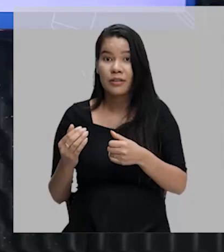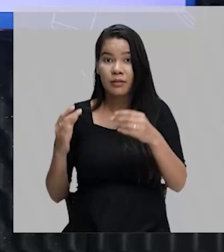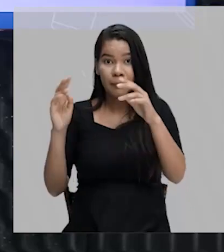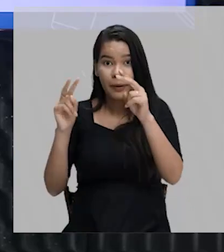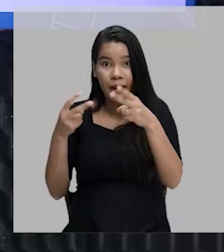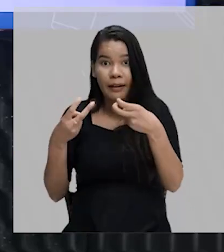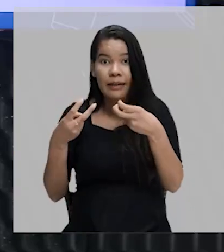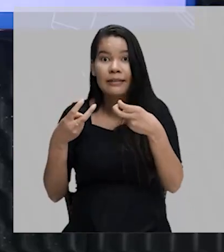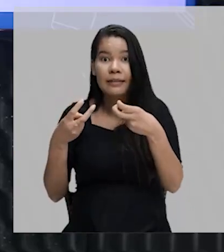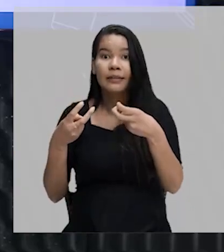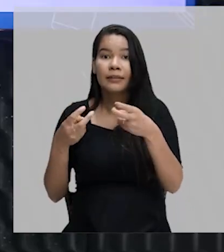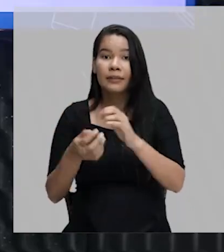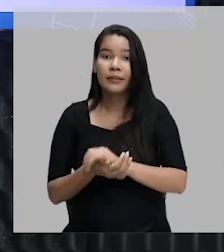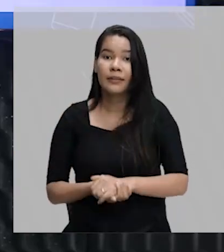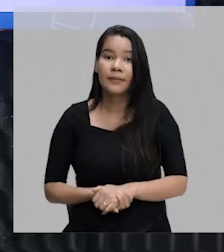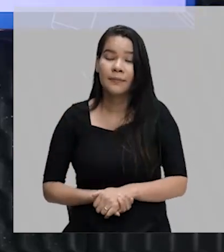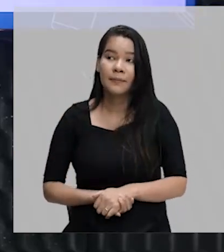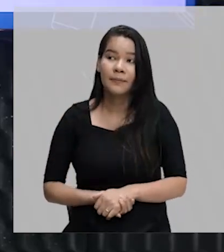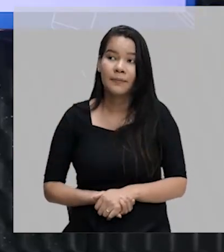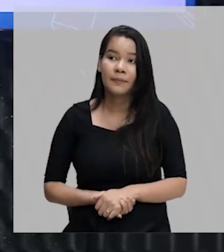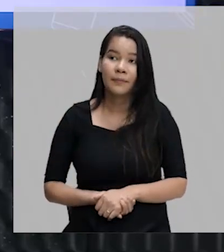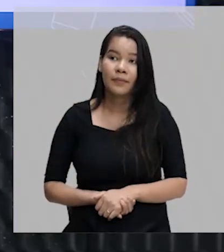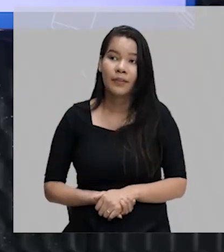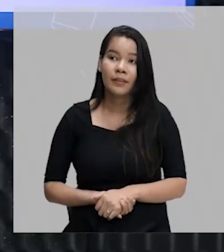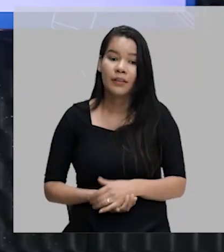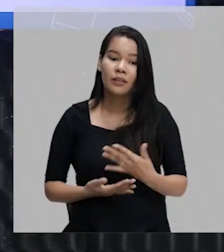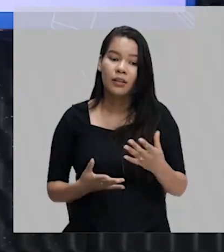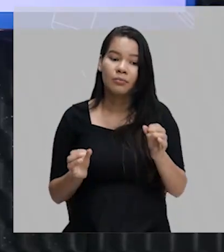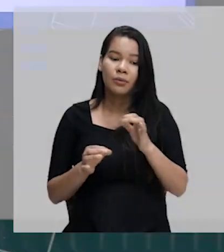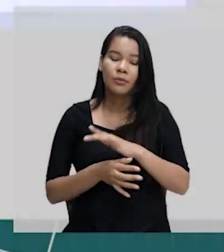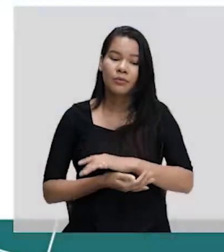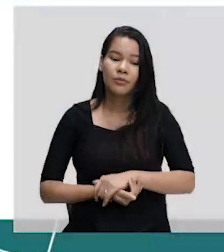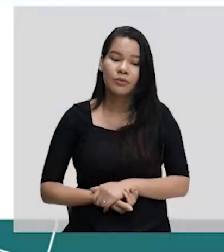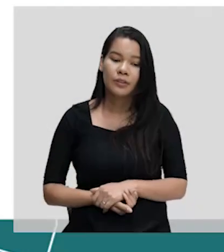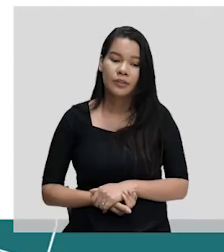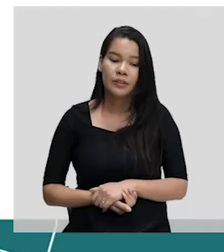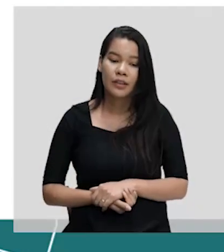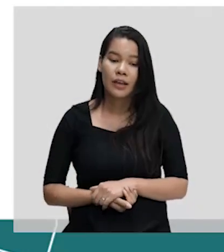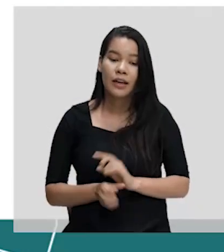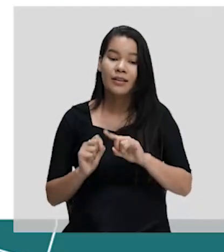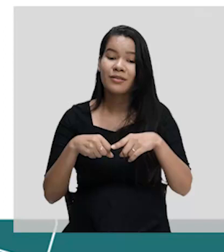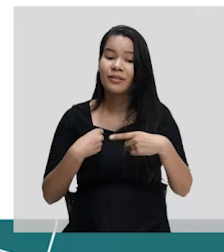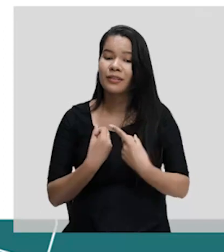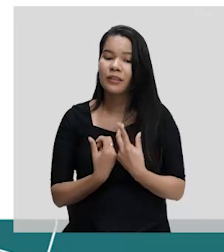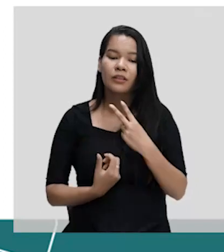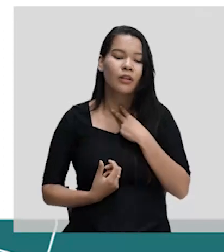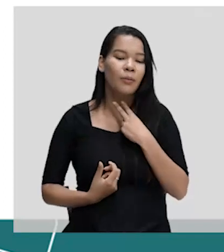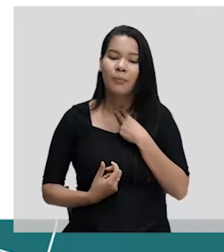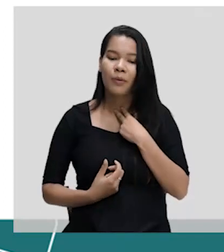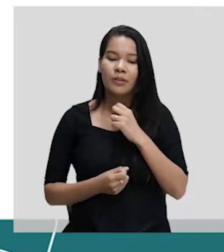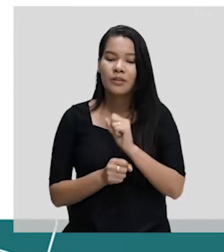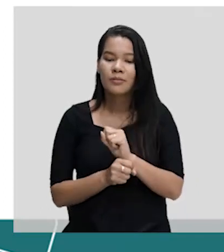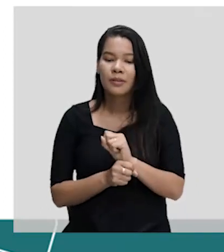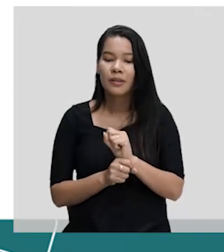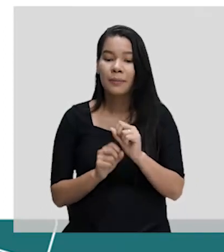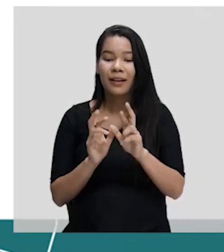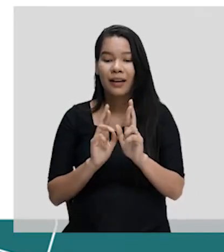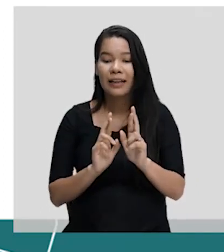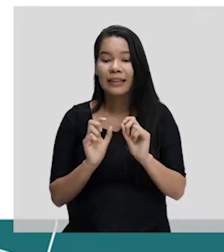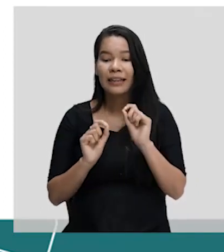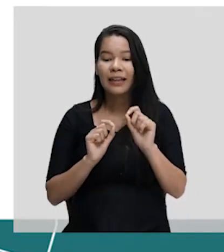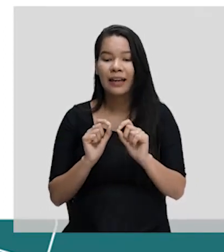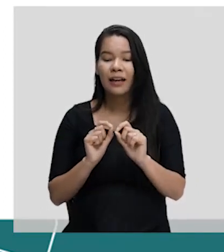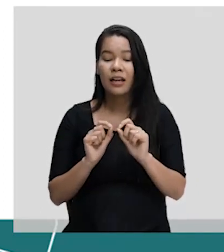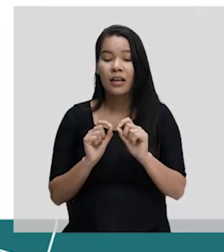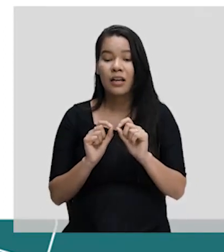Tá? E que os jovens escutem. Então, por fim, a sociedade não pode esperar que a tarefa